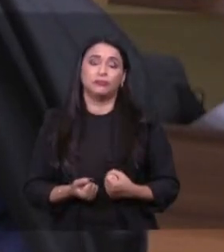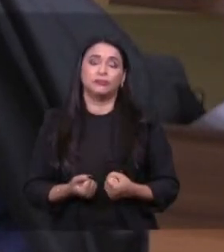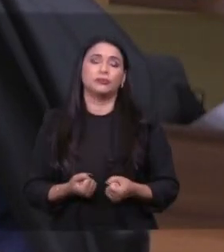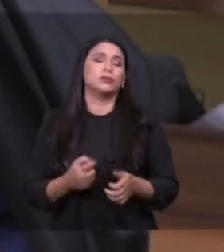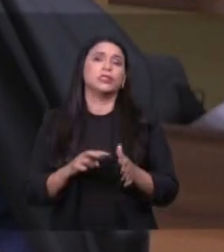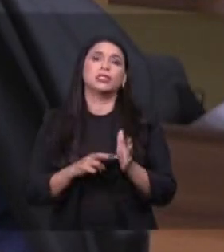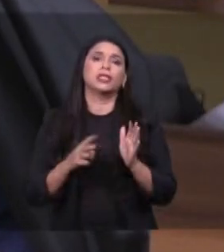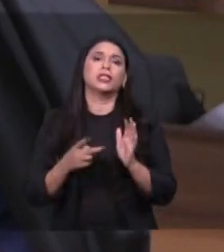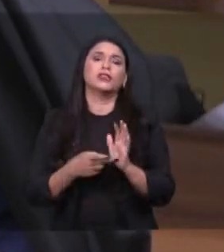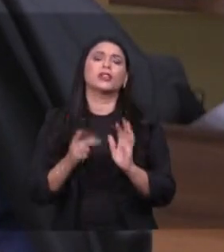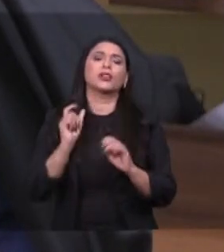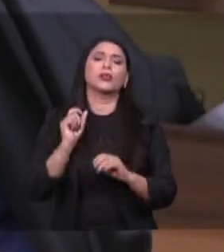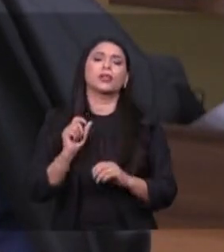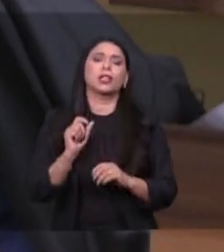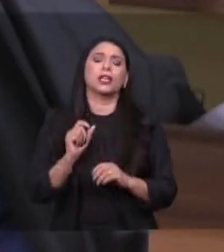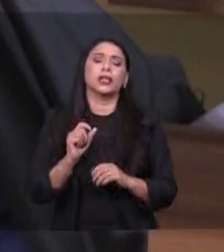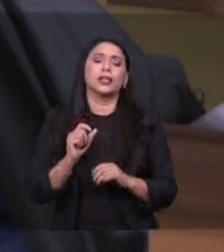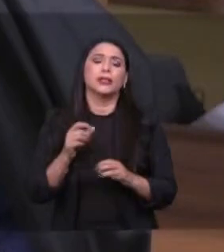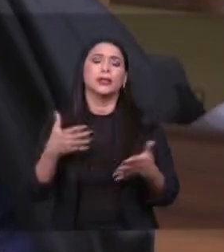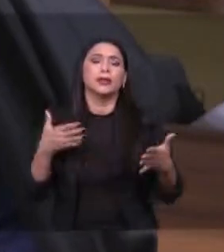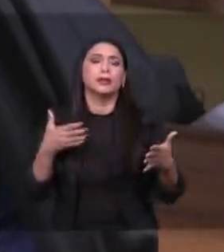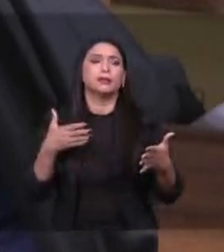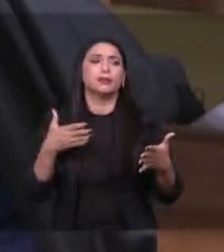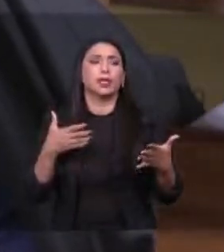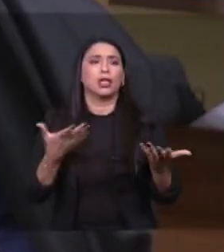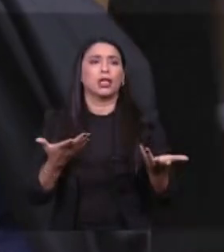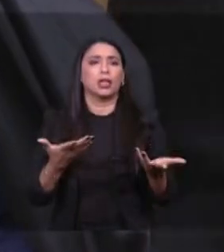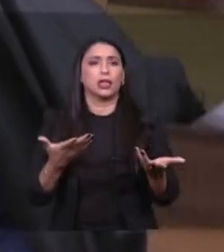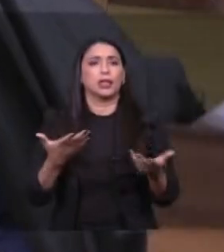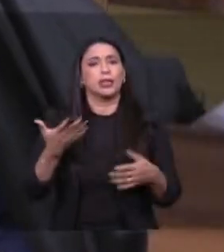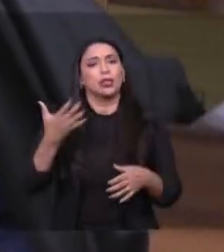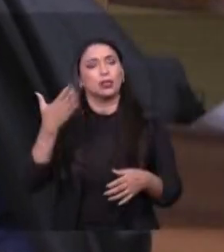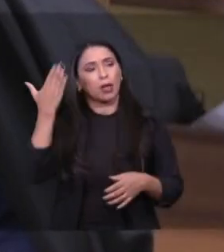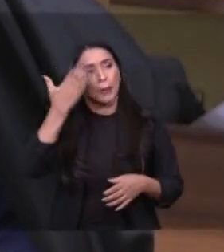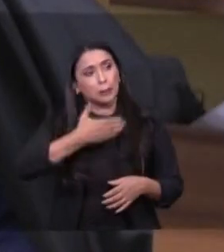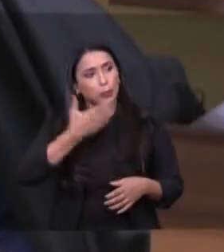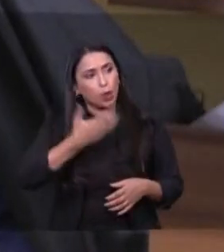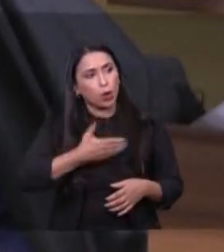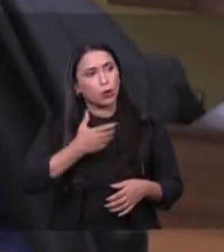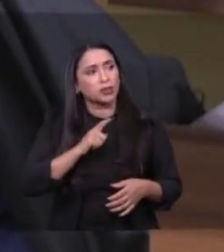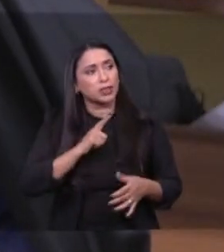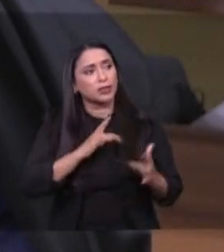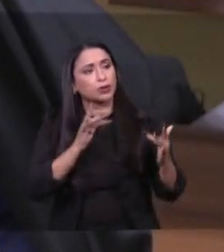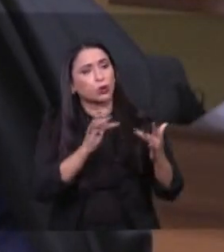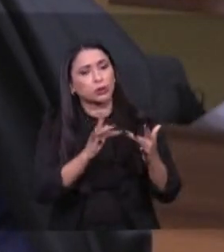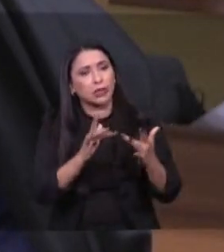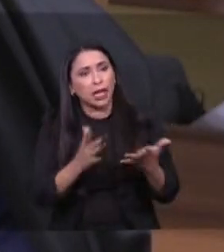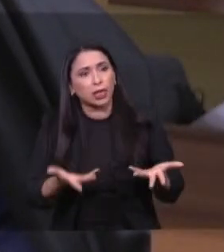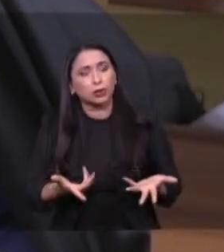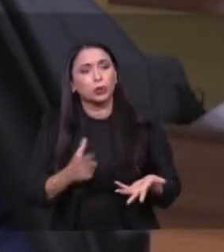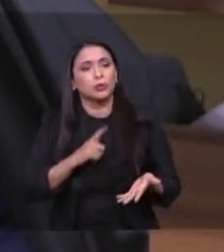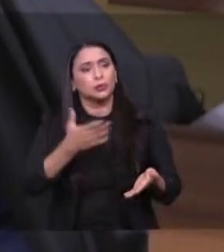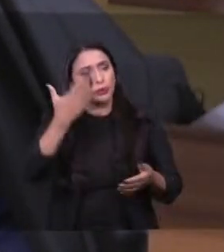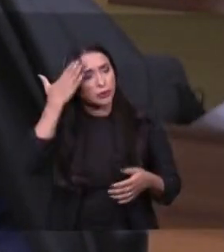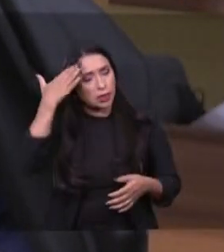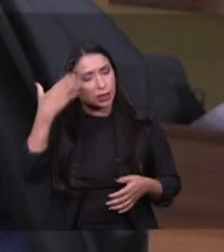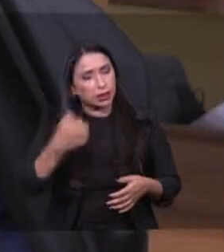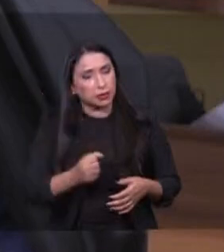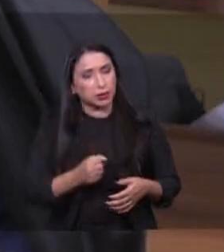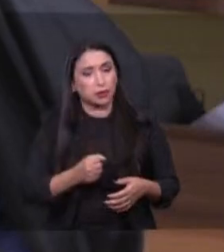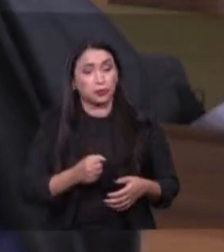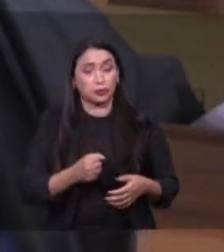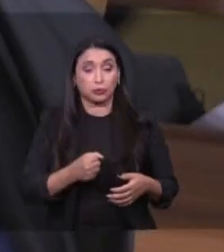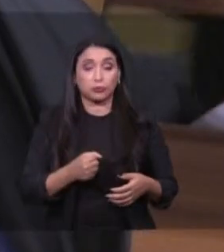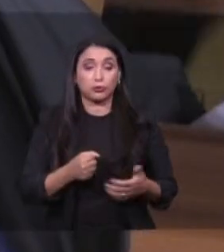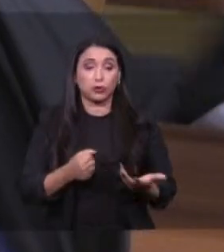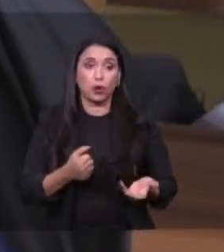Significa apenas travar contato com a prova ou pressupõe que o juiz necessariamente tenha emitido algum juízo de valor sobre o material